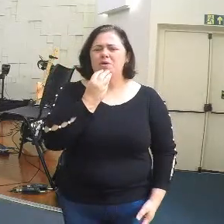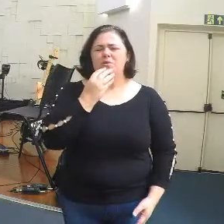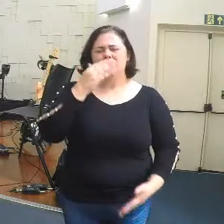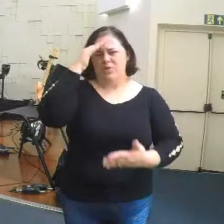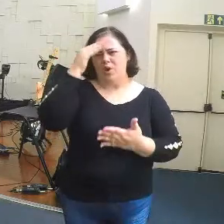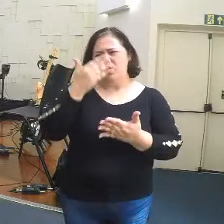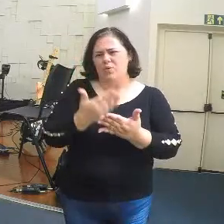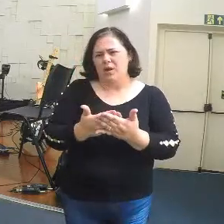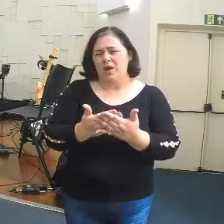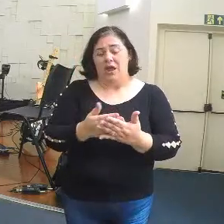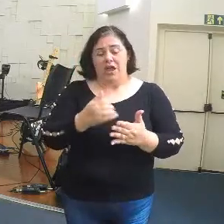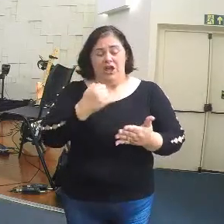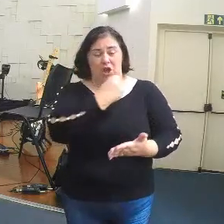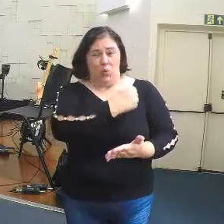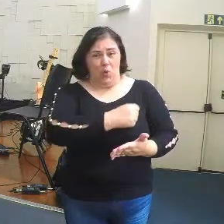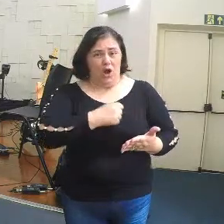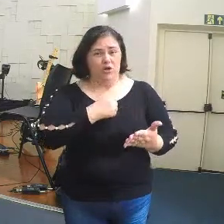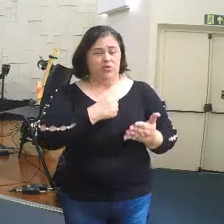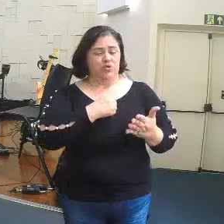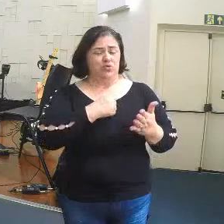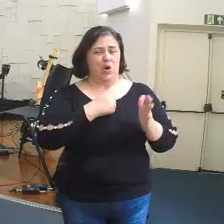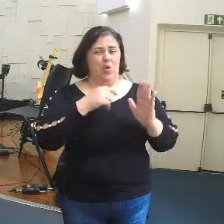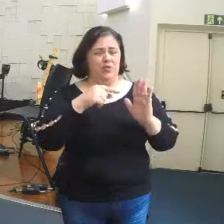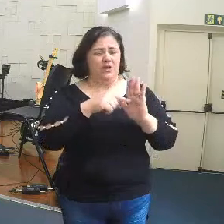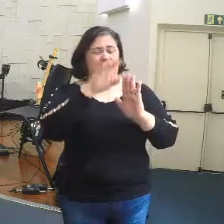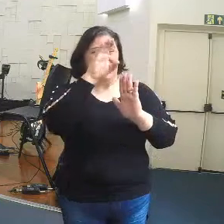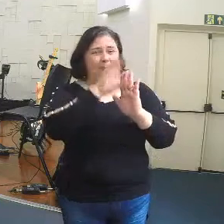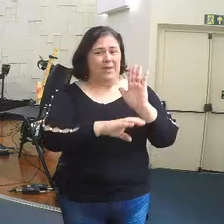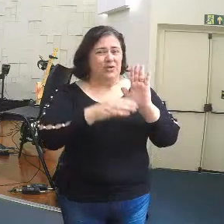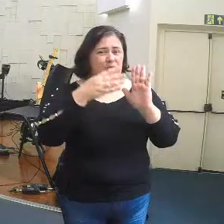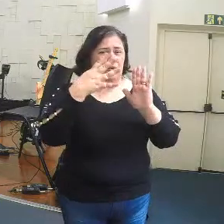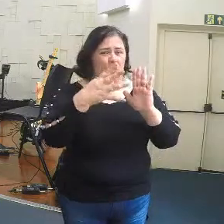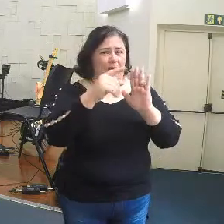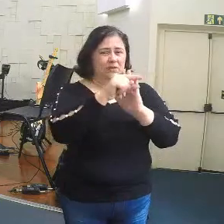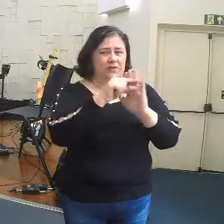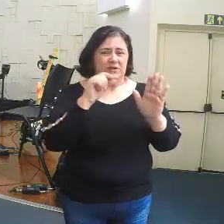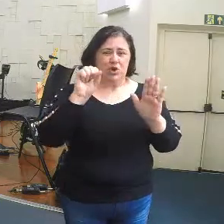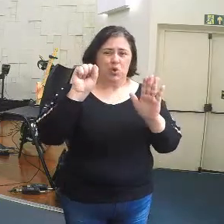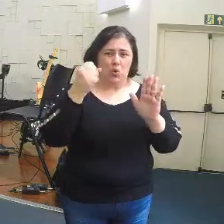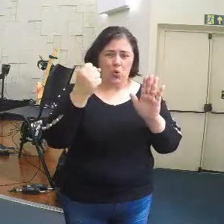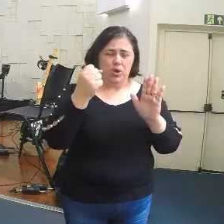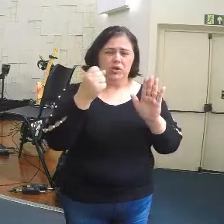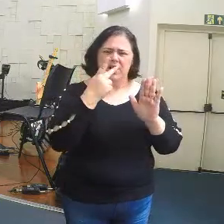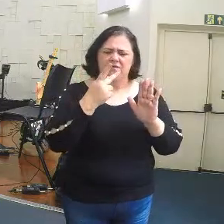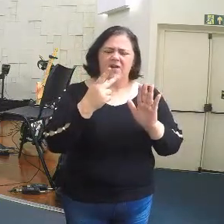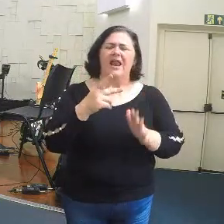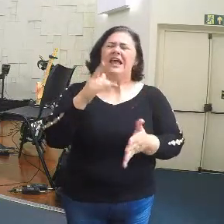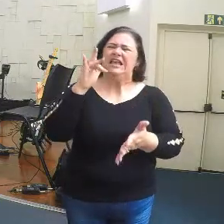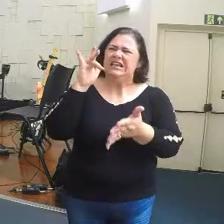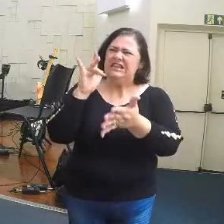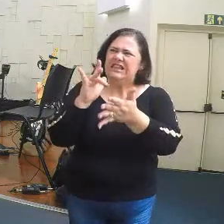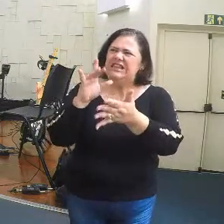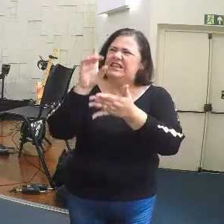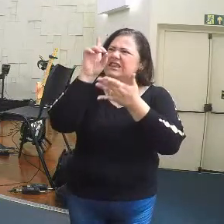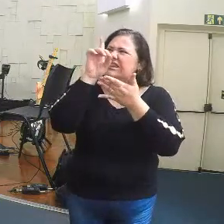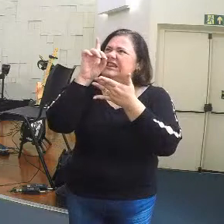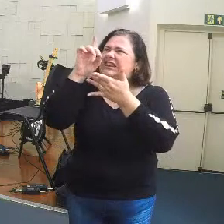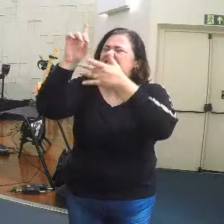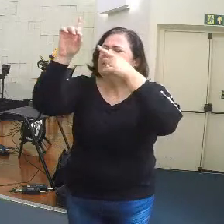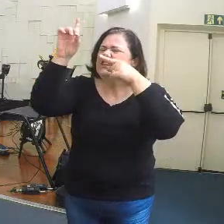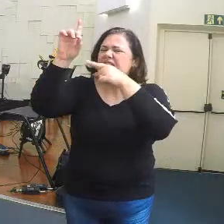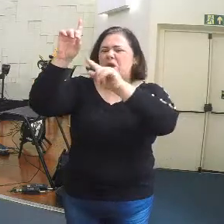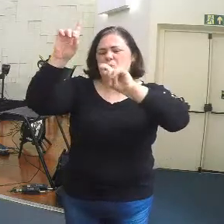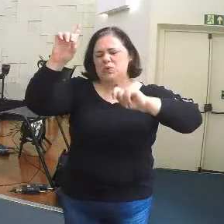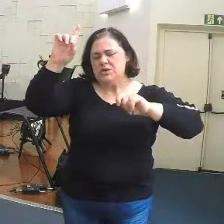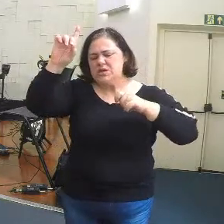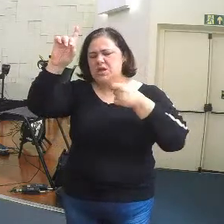chega nesse ponto do capítulo 4, versículo 8 e versículo 16, e afirma Deus é amor, aqui ele está no ápice daquilo que a gente pode considerar